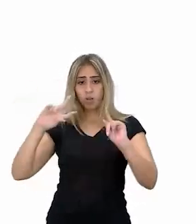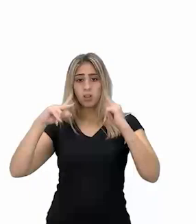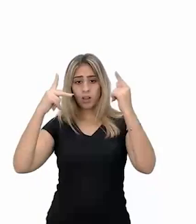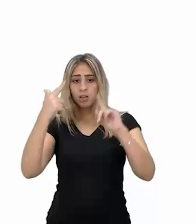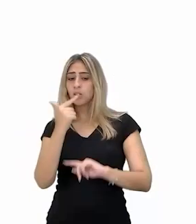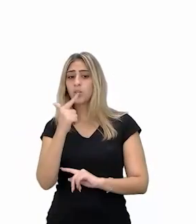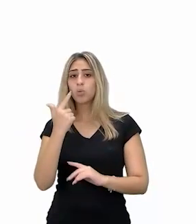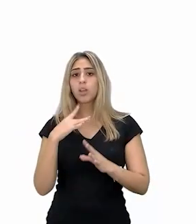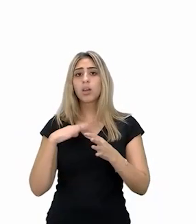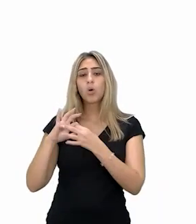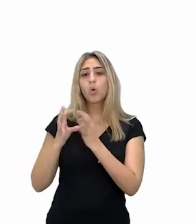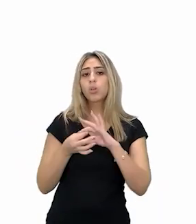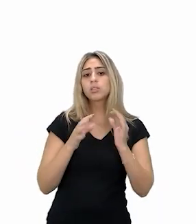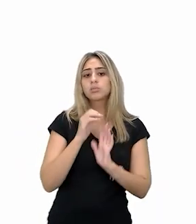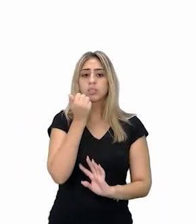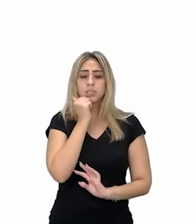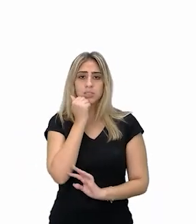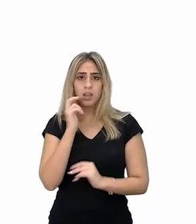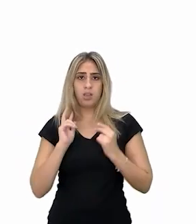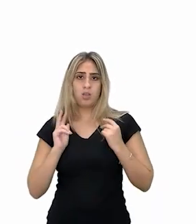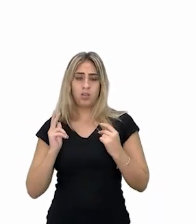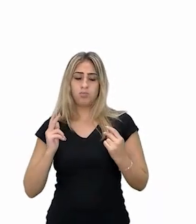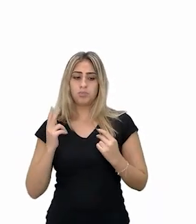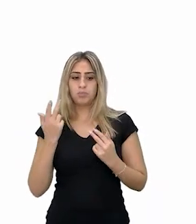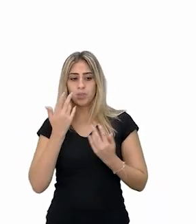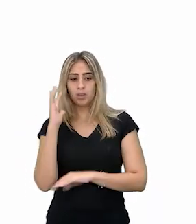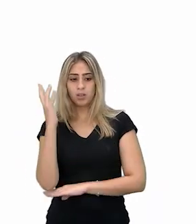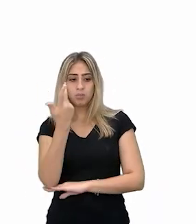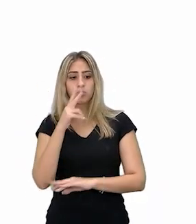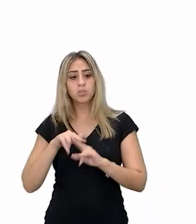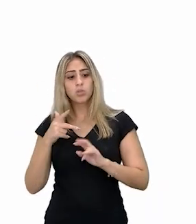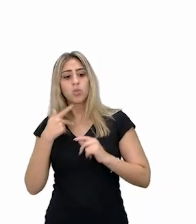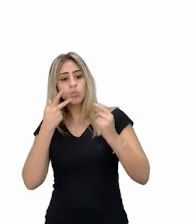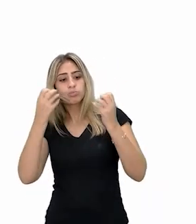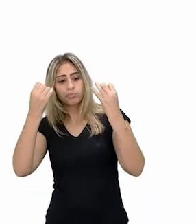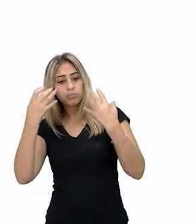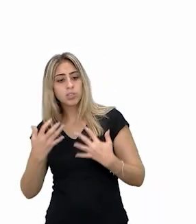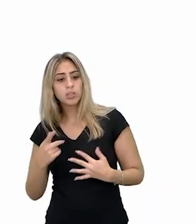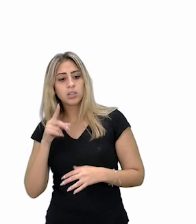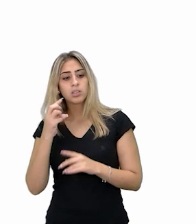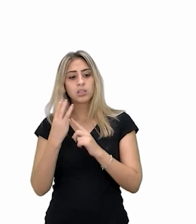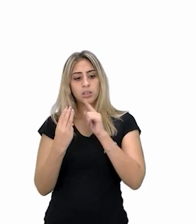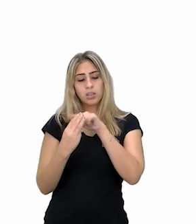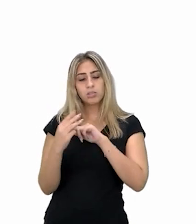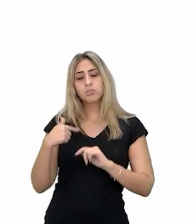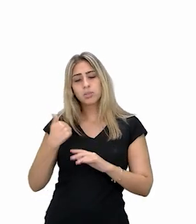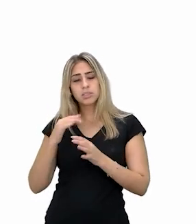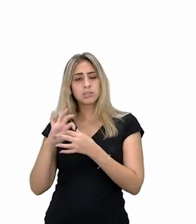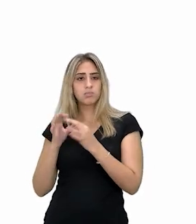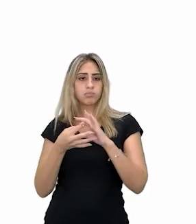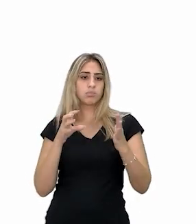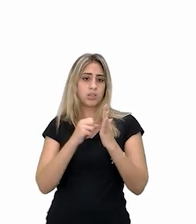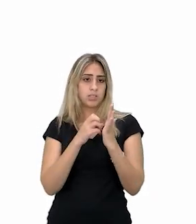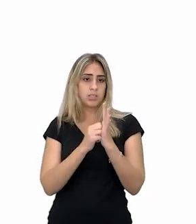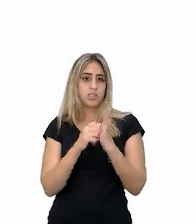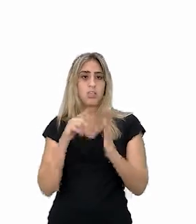tem conteúdos de ciências da natureza, tá bom? Então, por isso que estou destacando que são esses 3 aqui que vocês precisam acessar. É neles que estão as